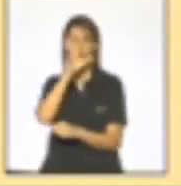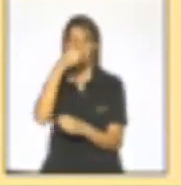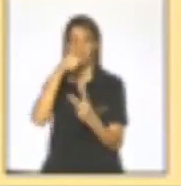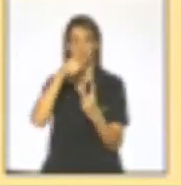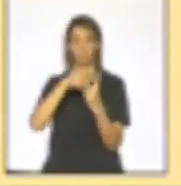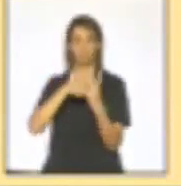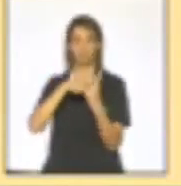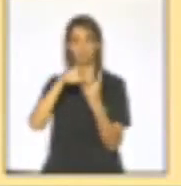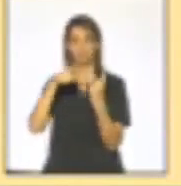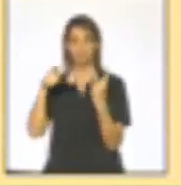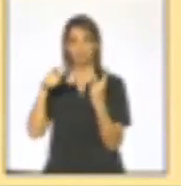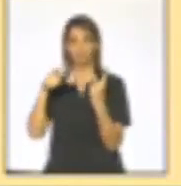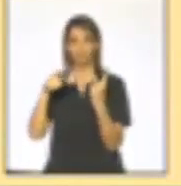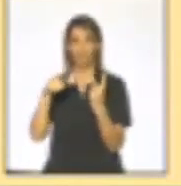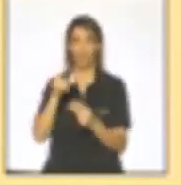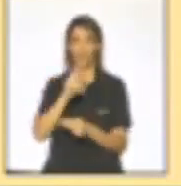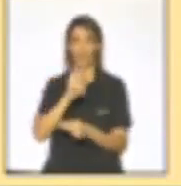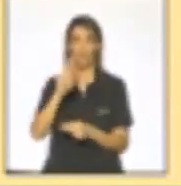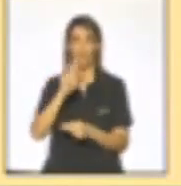utilizando algoritmos, né?